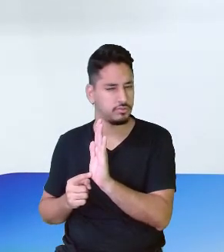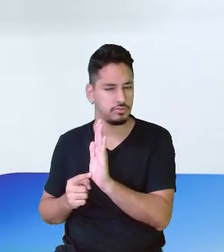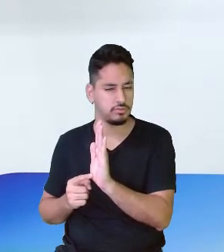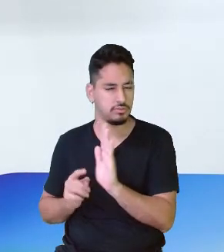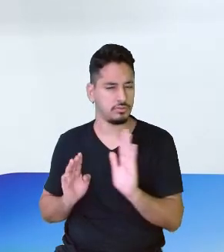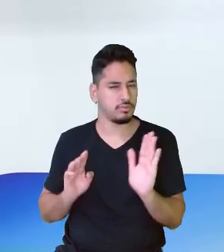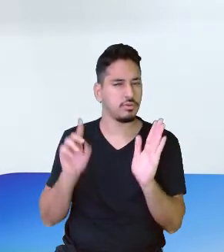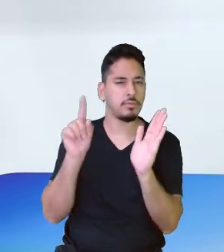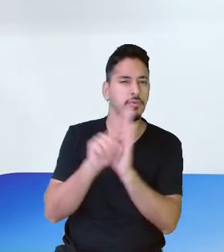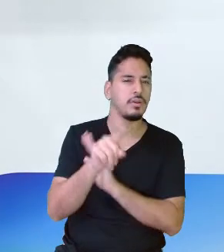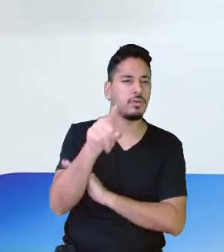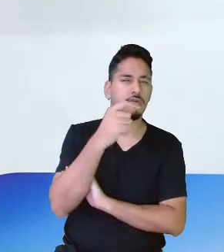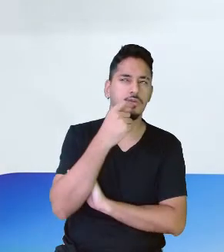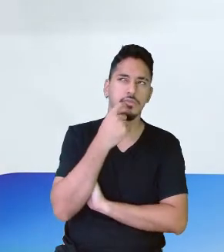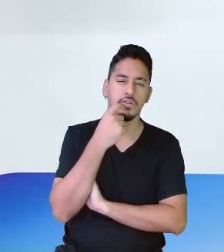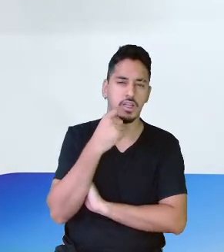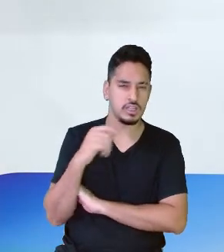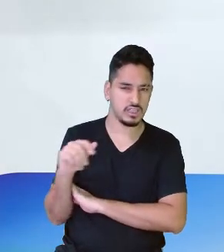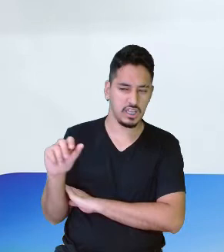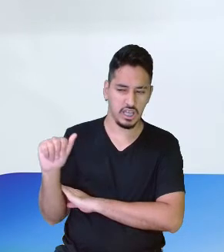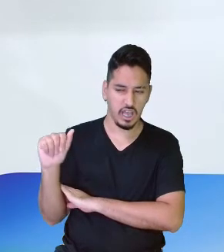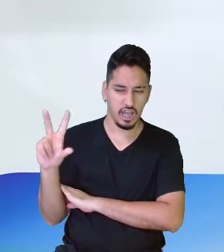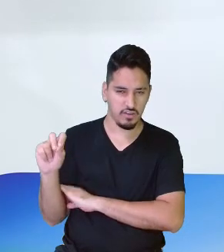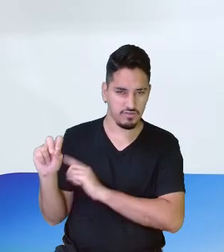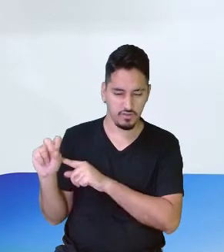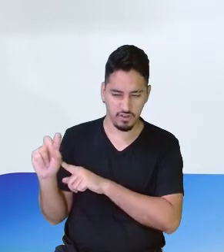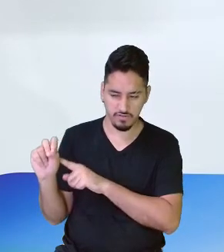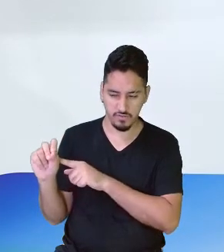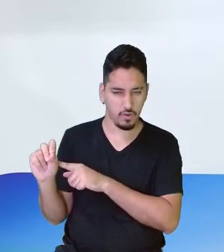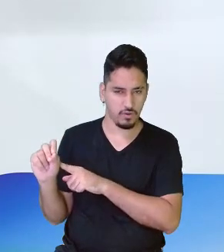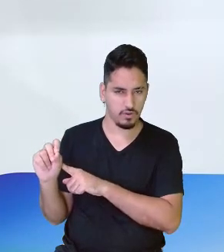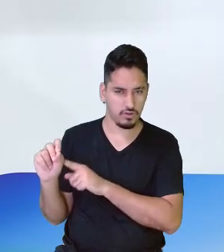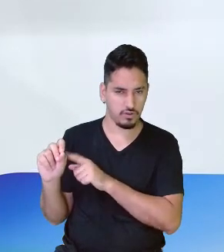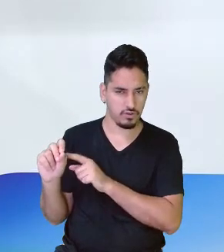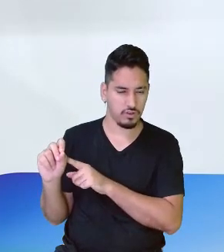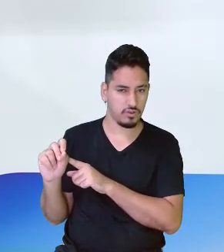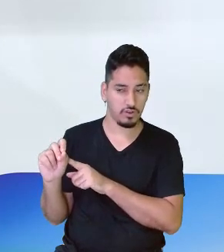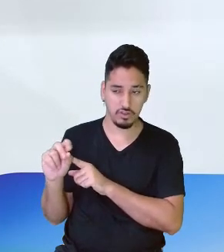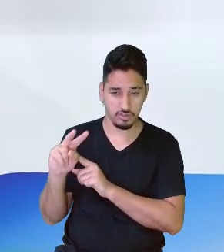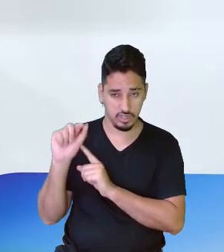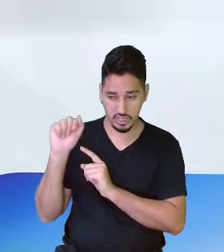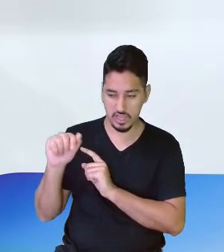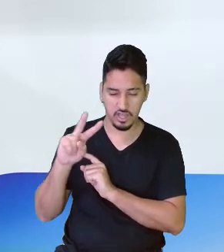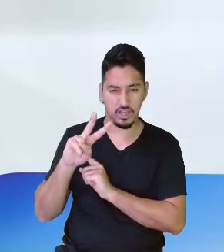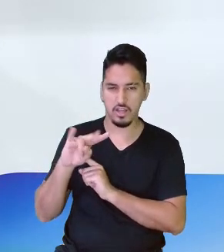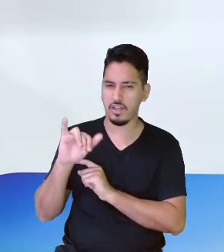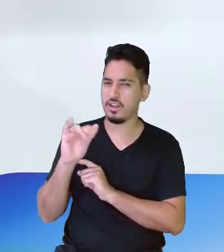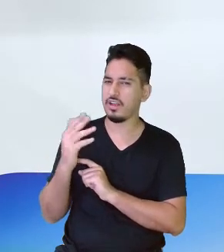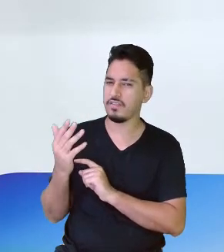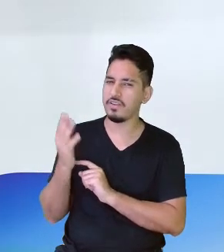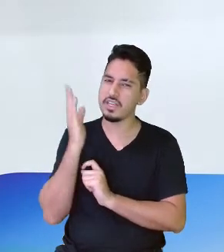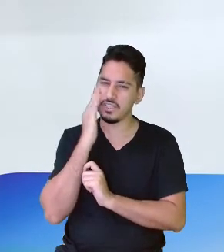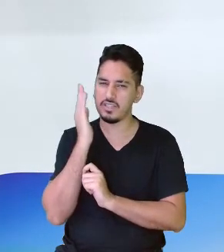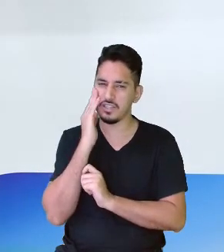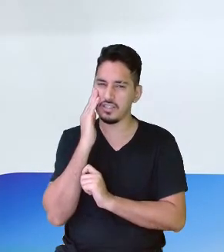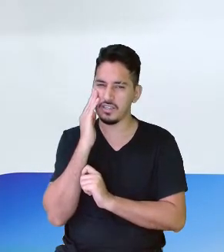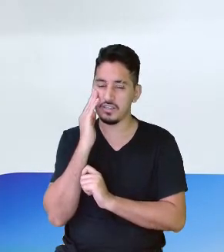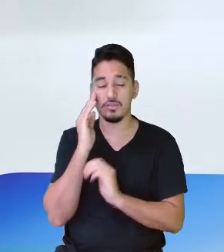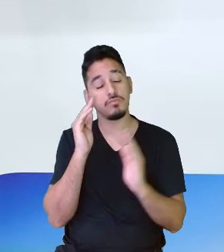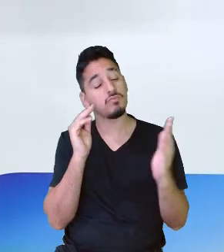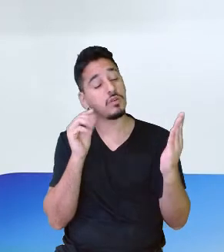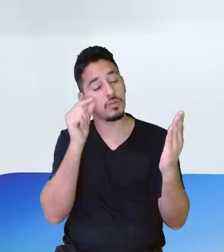gente continuar, será que Mônica, a avó de Luna, ela vai compreender o